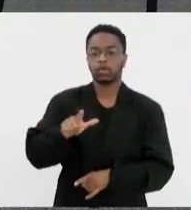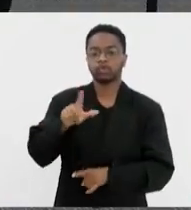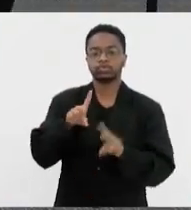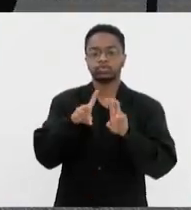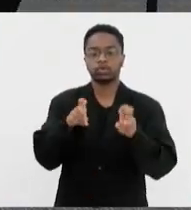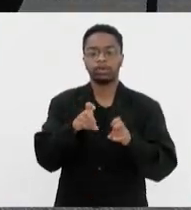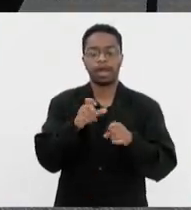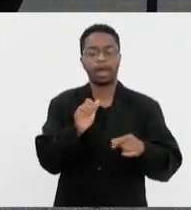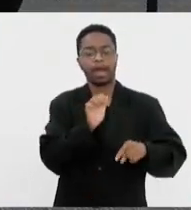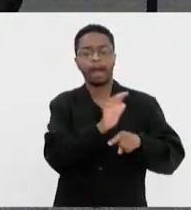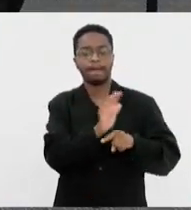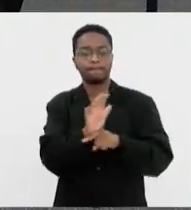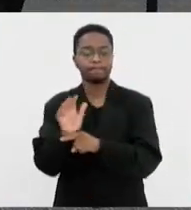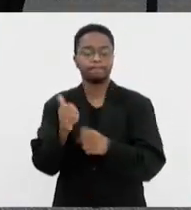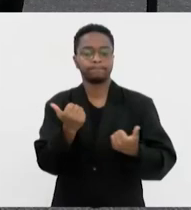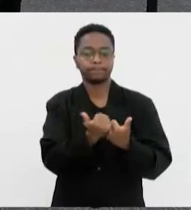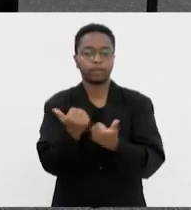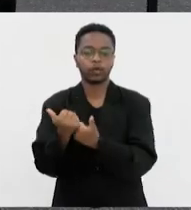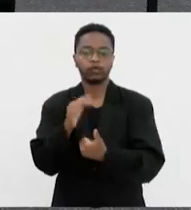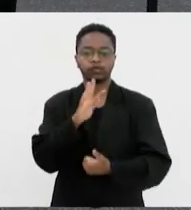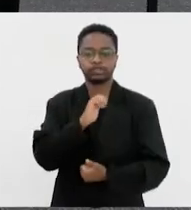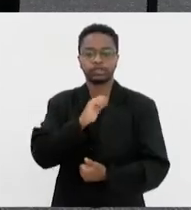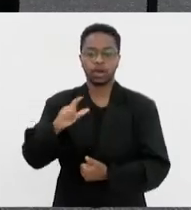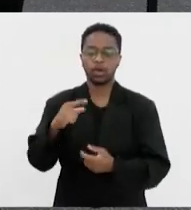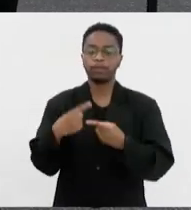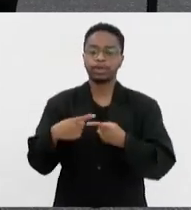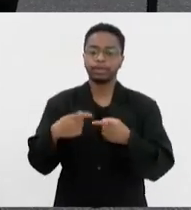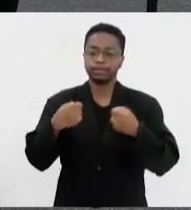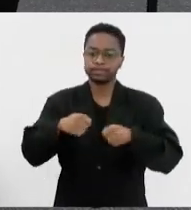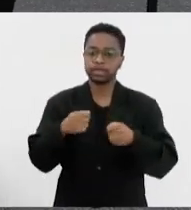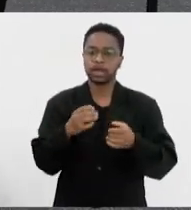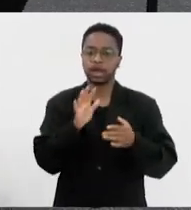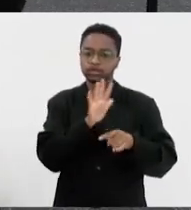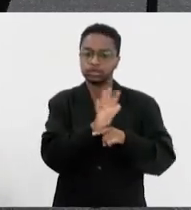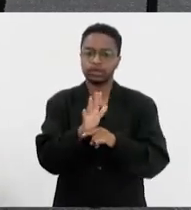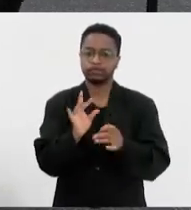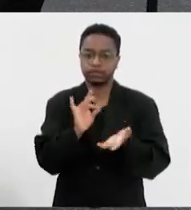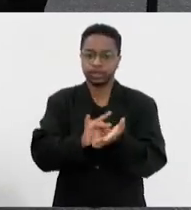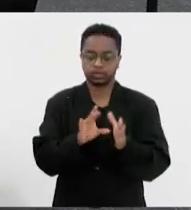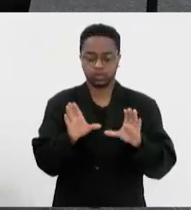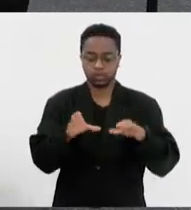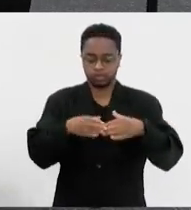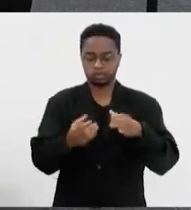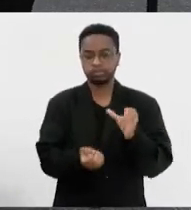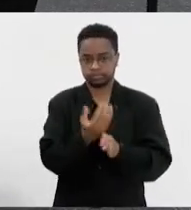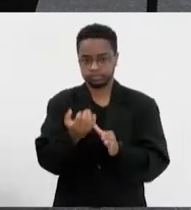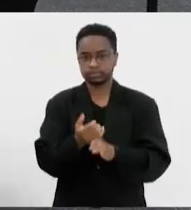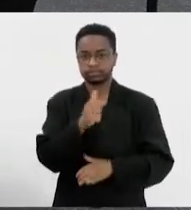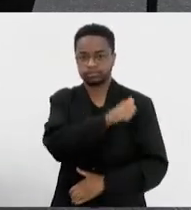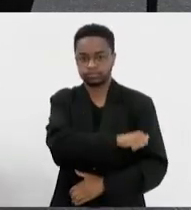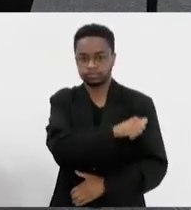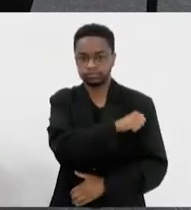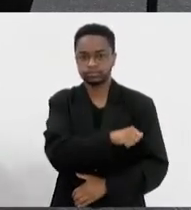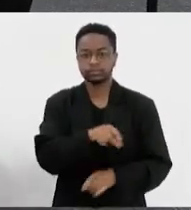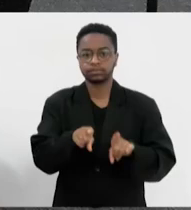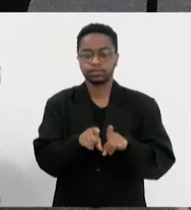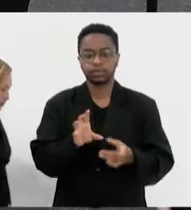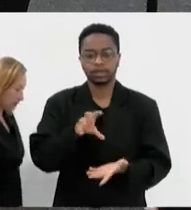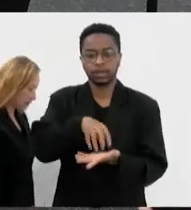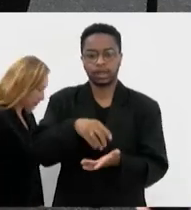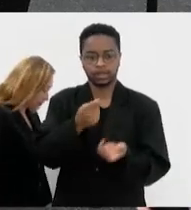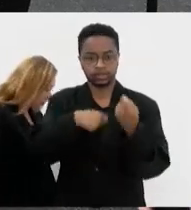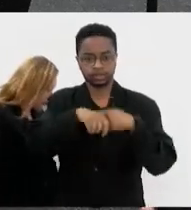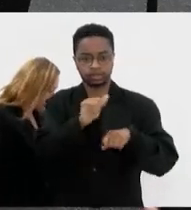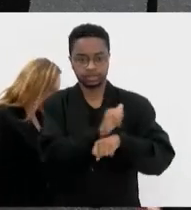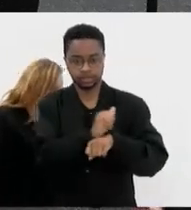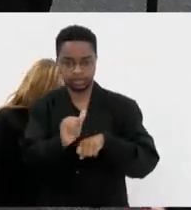de que isso precisa, de fato, atender aqueles que produzem no Estado do Rio de Janeiro, é claro, setores econômicos estratégicos, mas também precisa levar